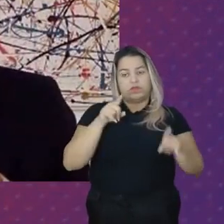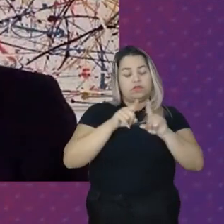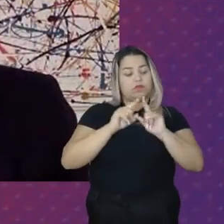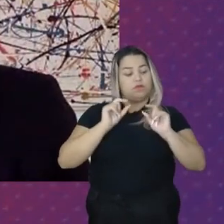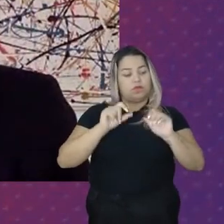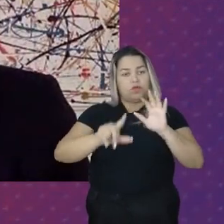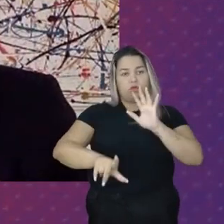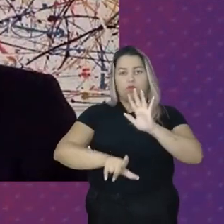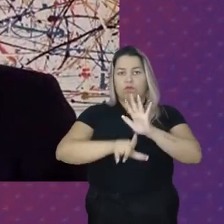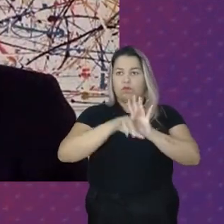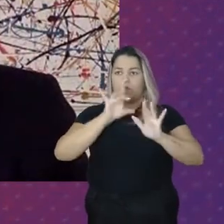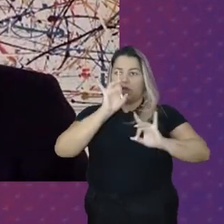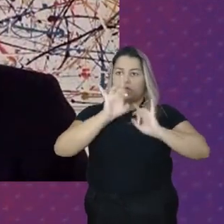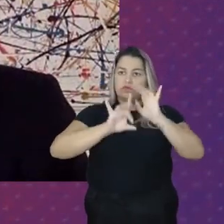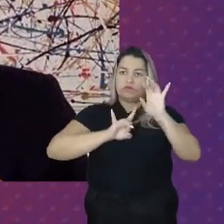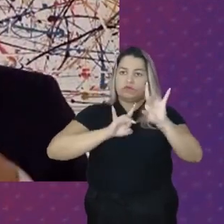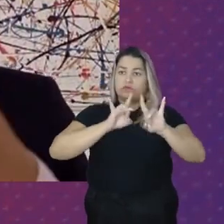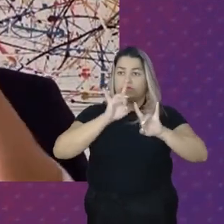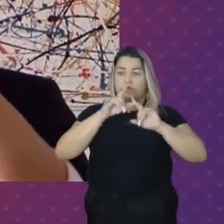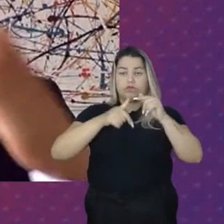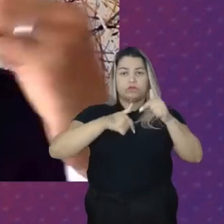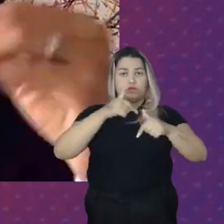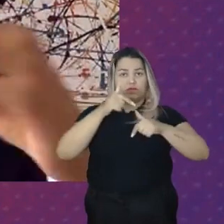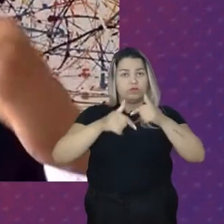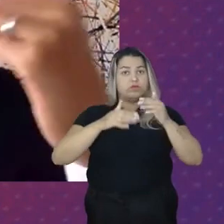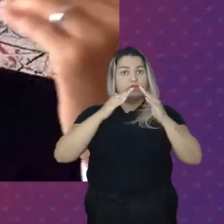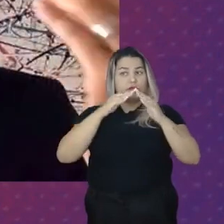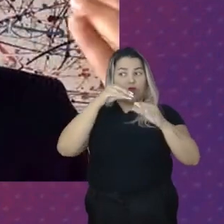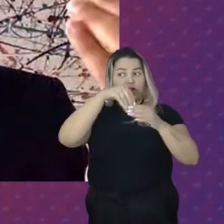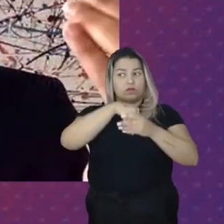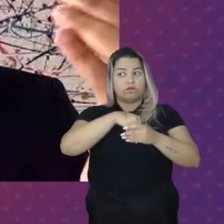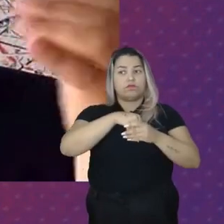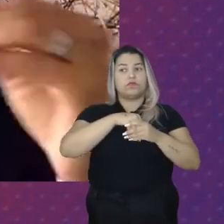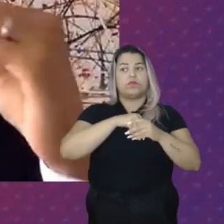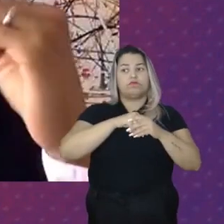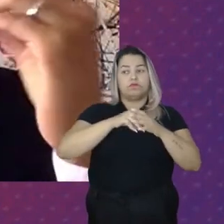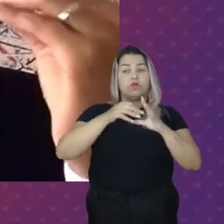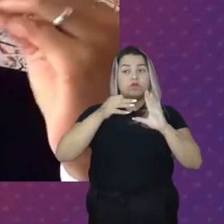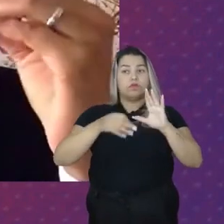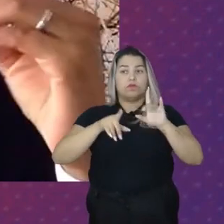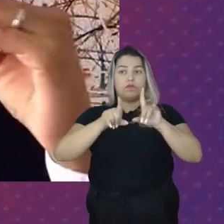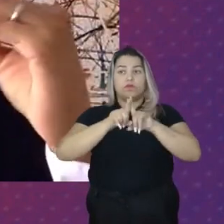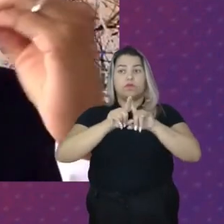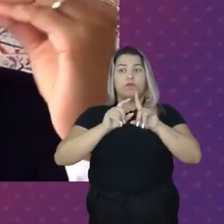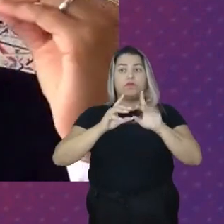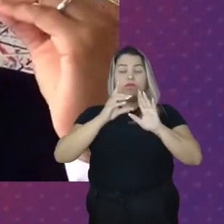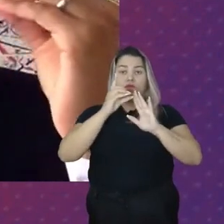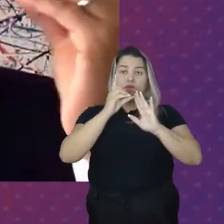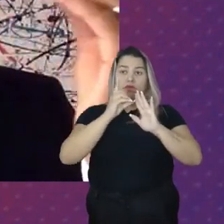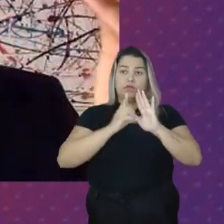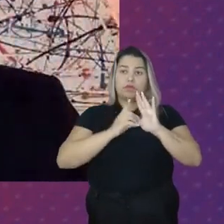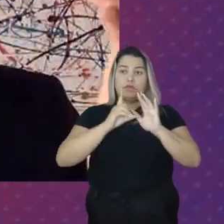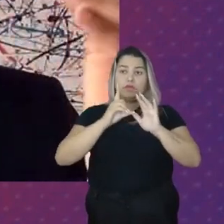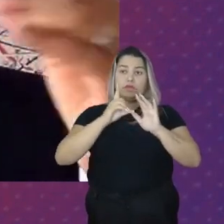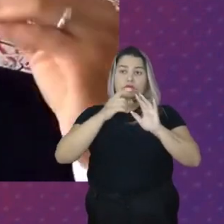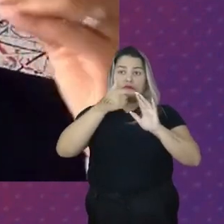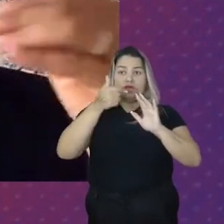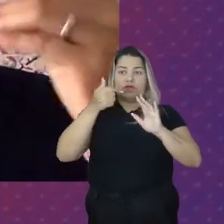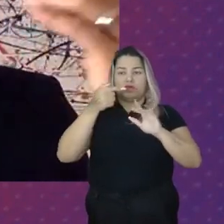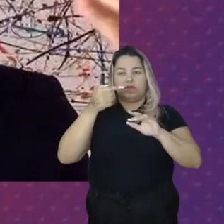edição da Lei Especial do Trabalho Doméstico, que foi depois regulamentada pelo Decreto